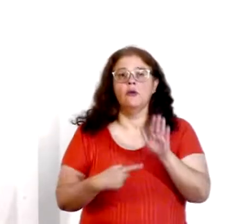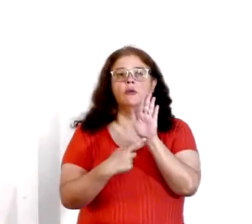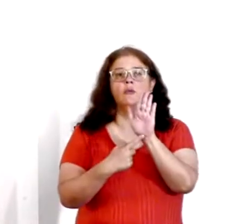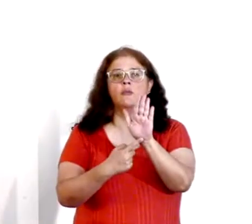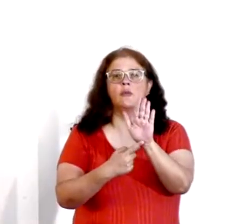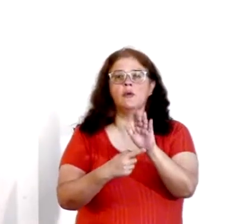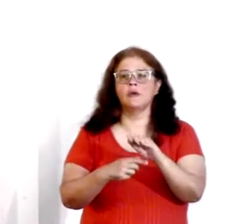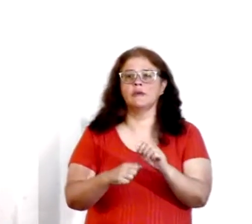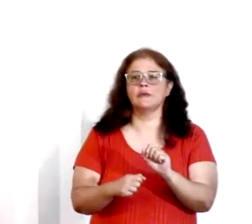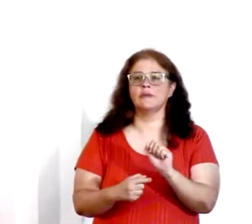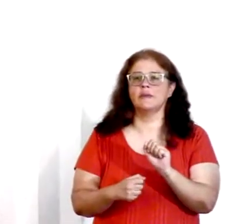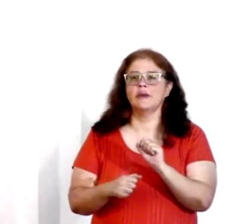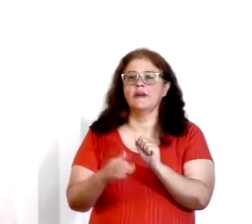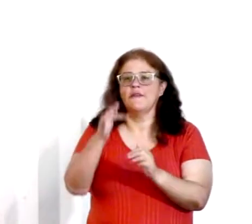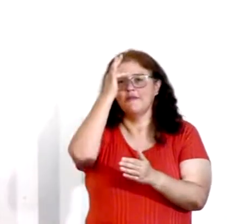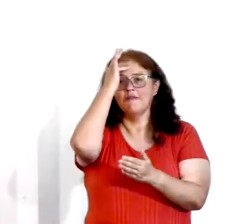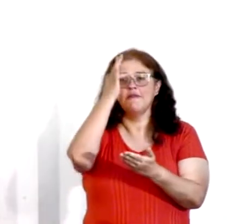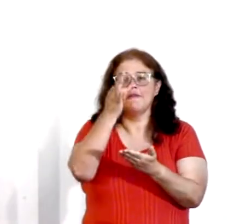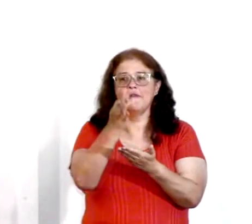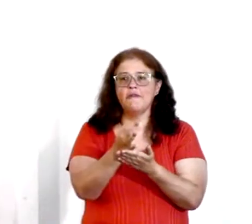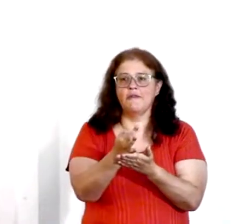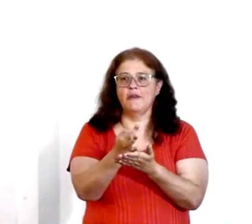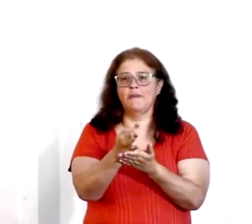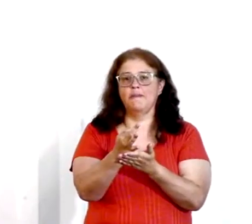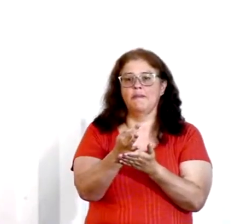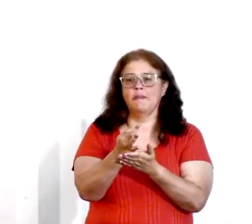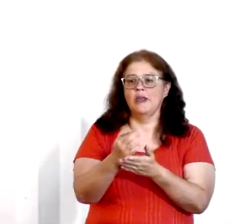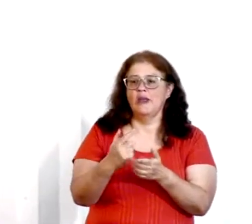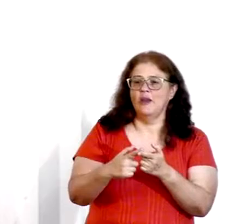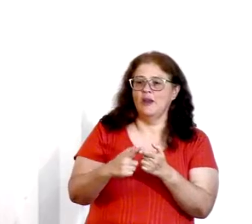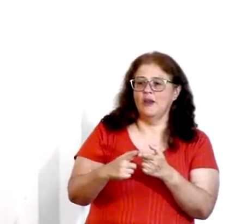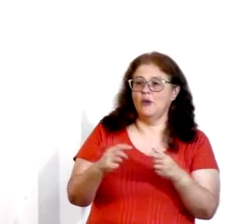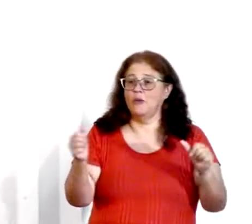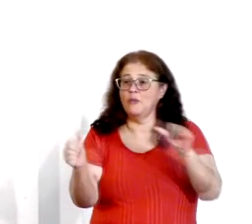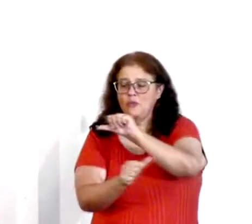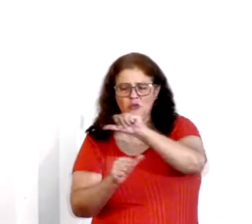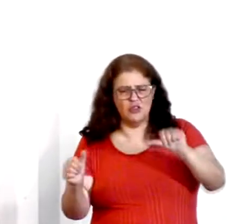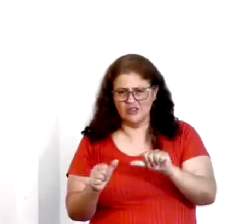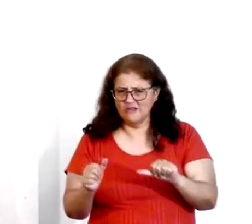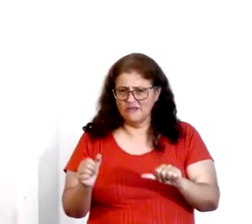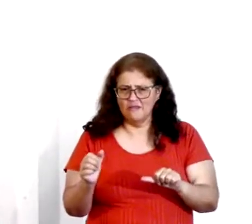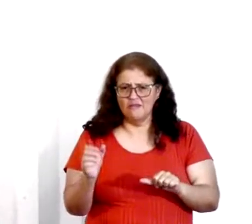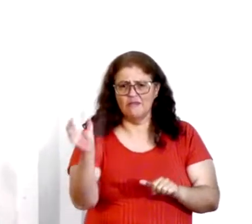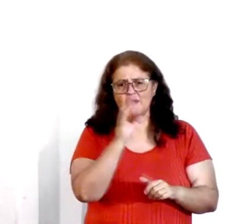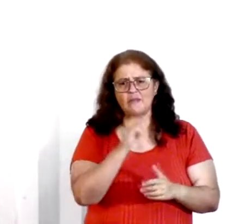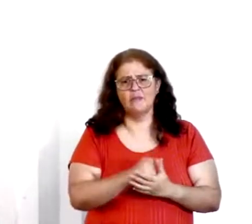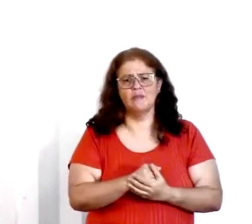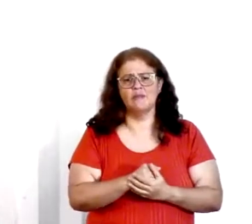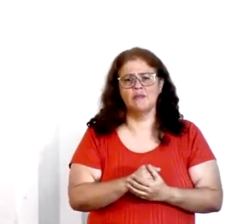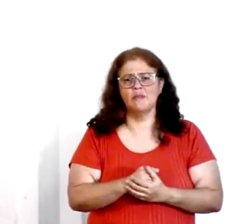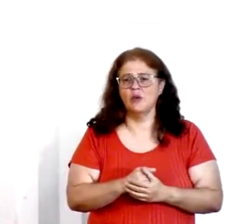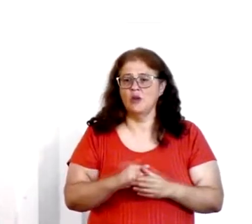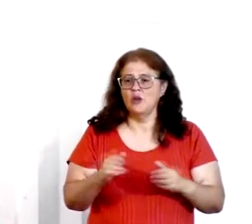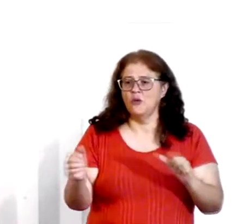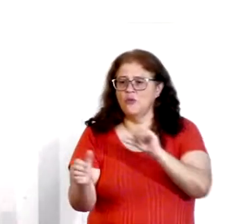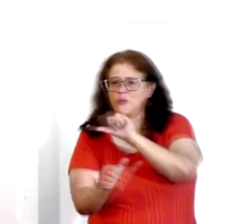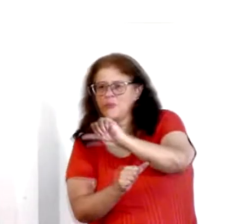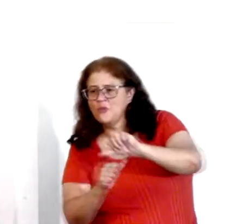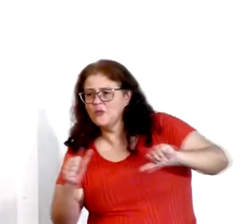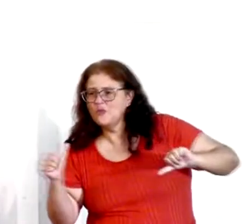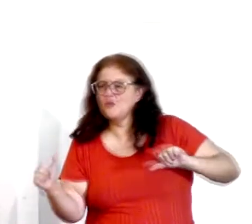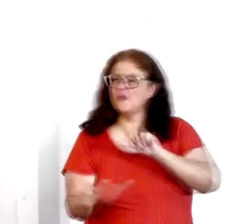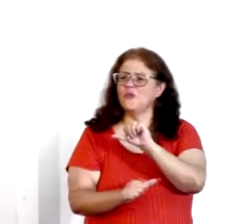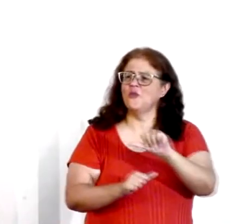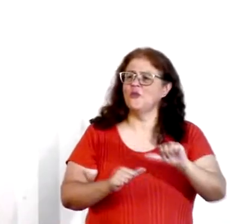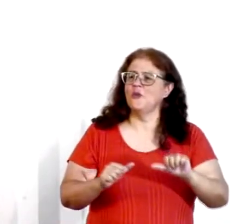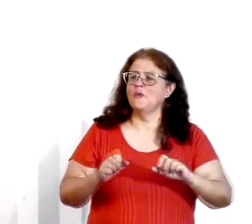Deus da aliança. Eis aqui uma mudança radical, uma mudança de tom no